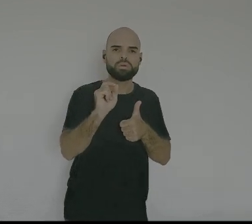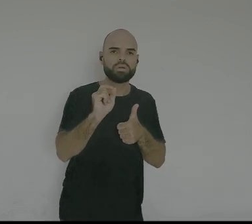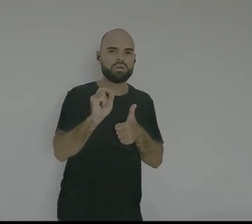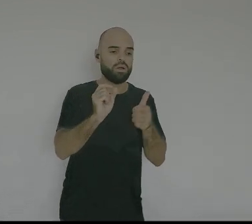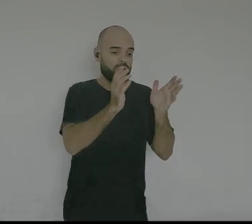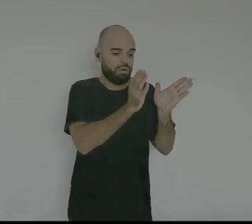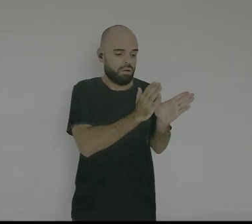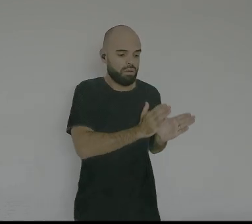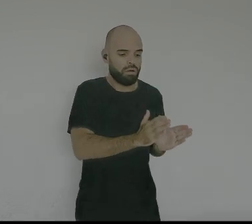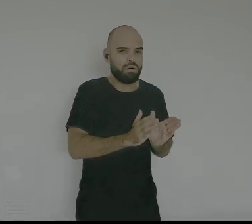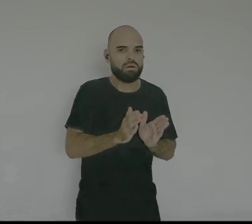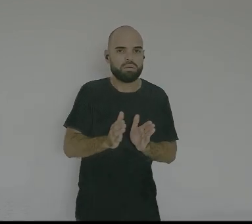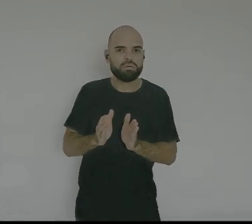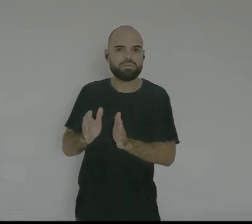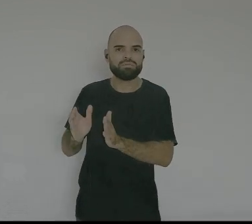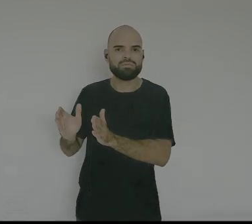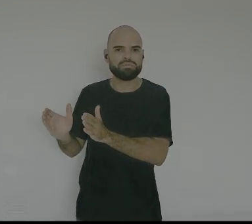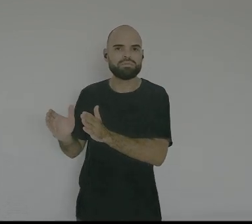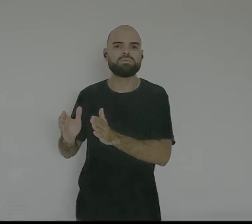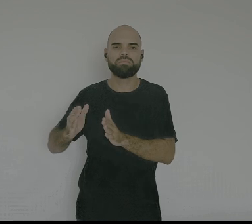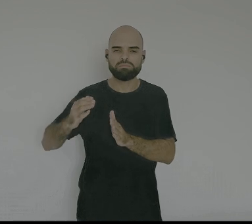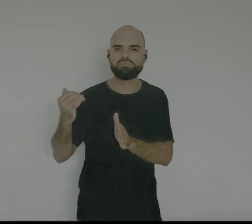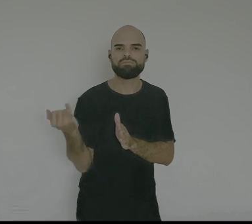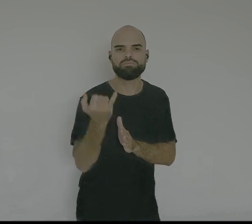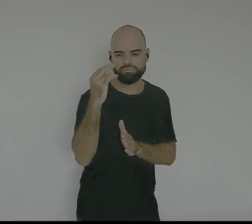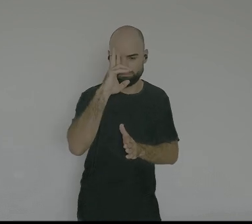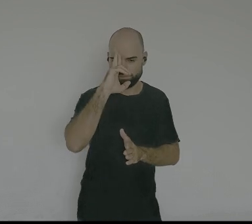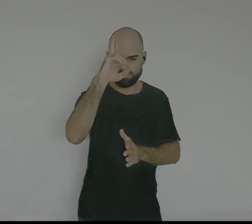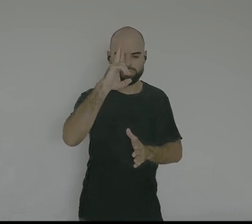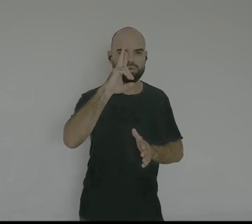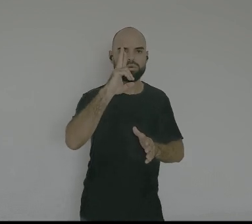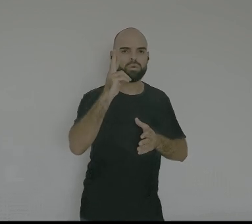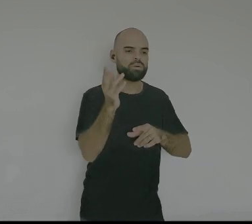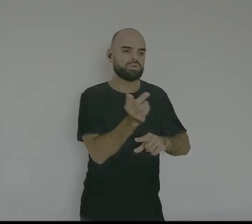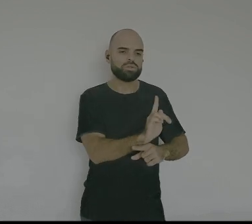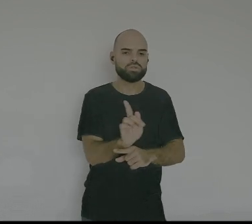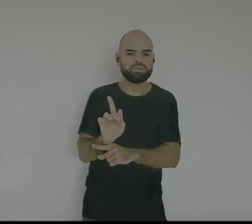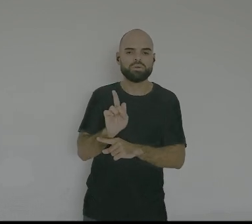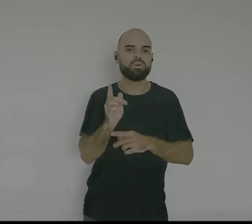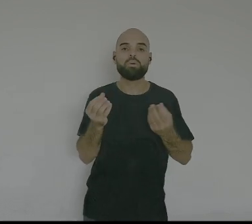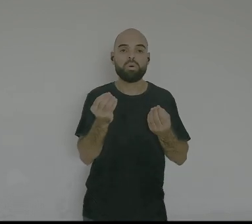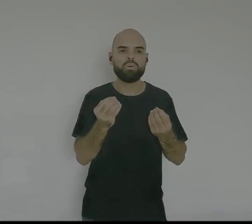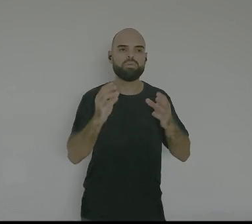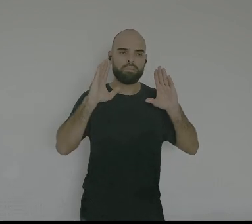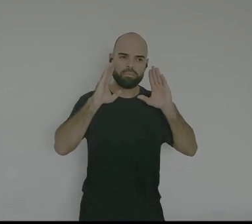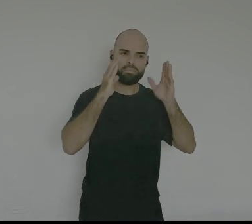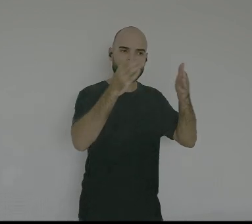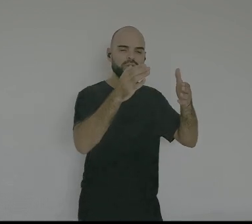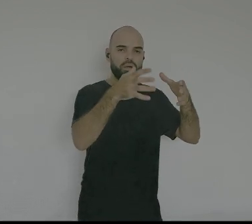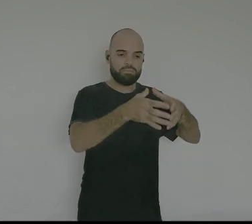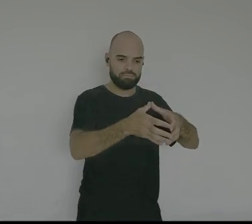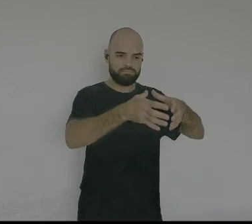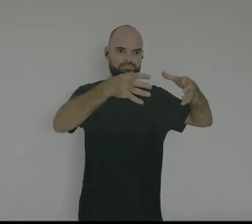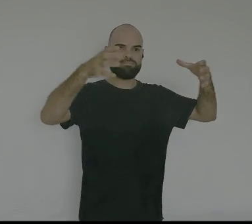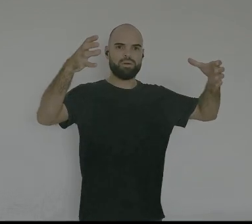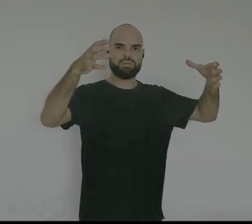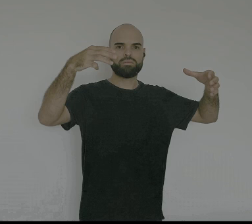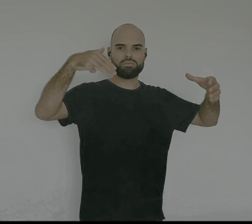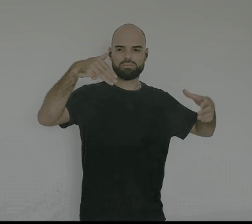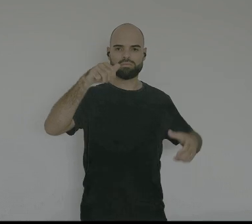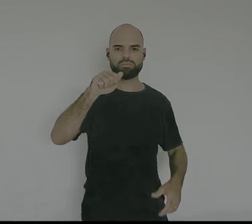muito forte na instituição dessa dimensão, da organização da governança nessa dimensão